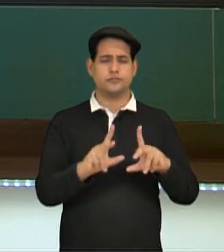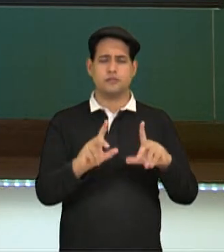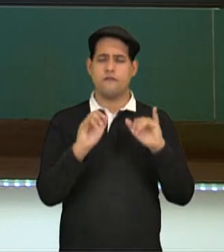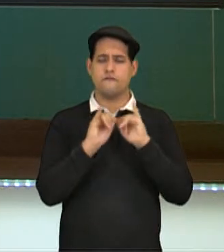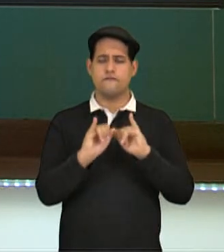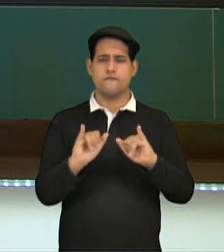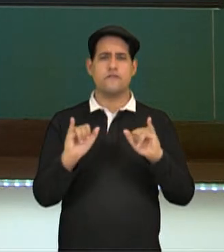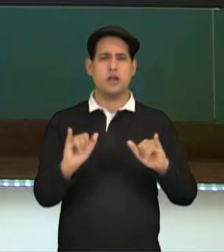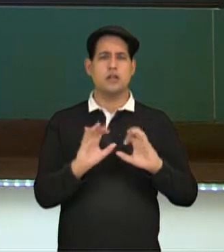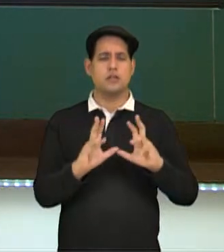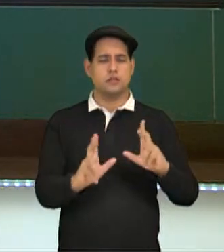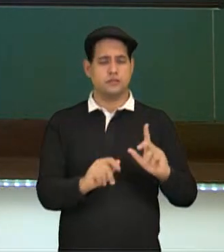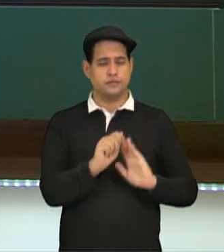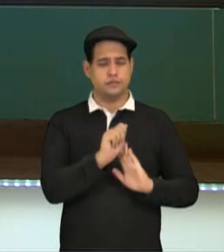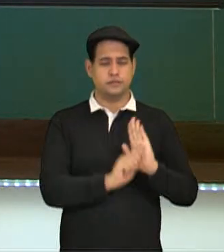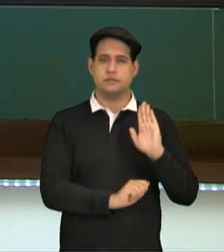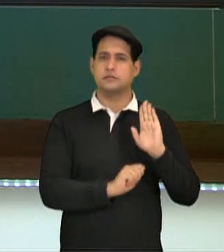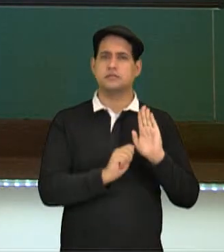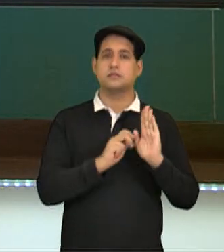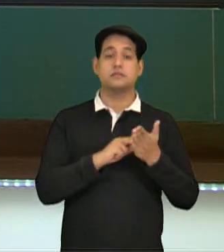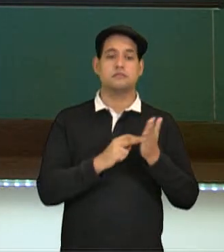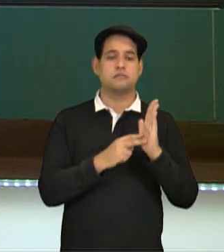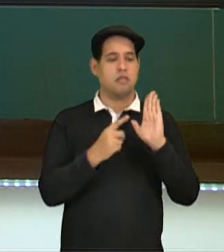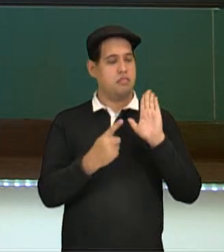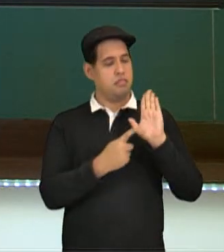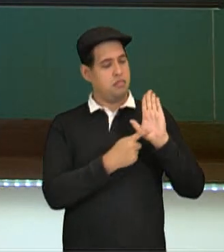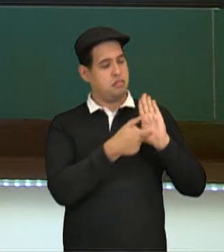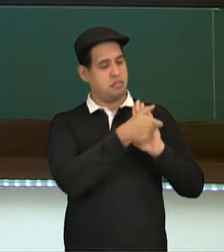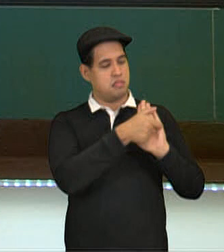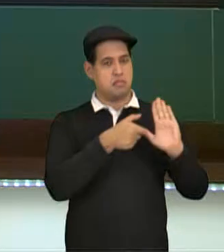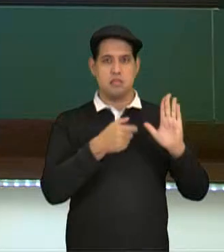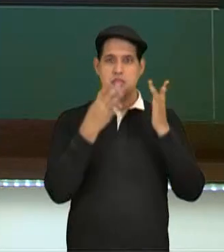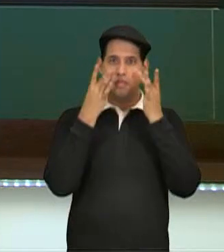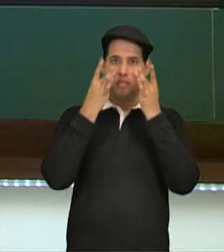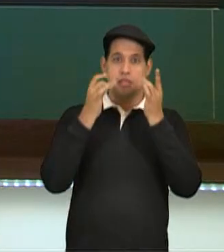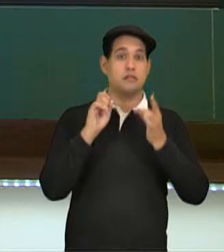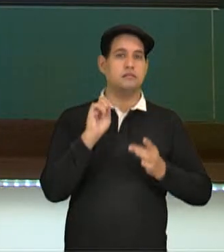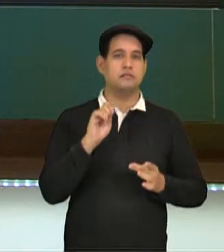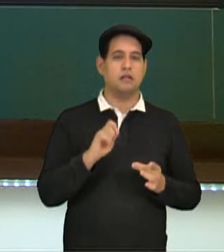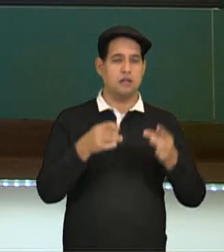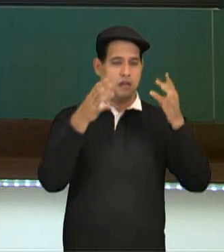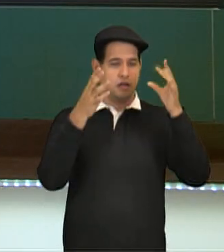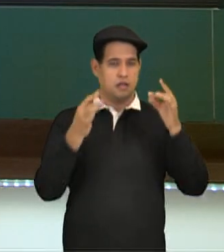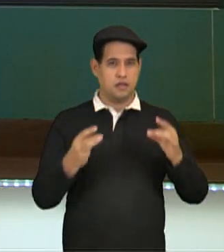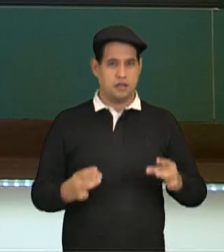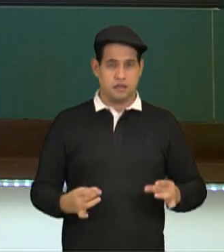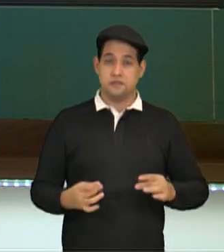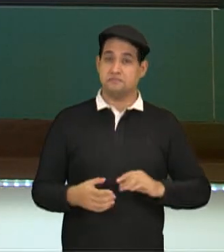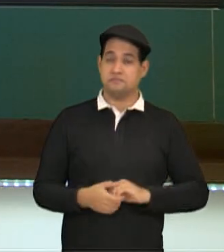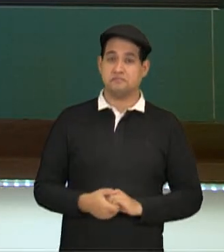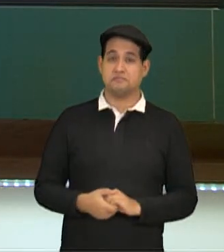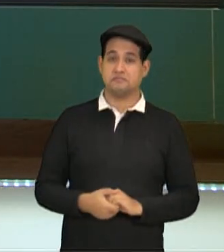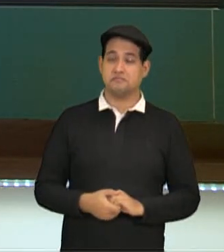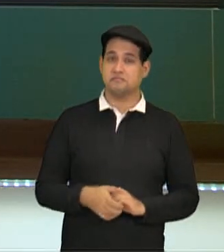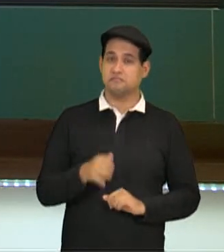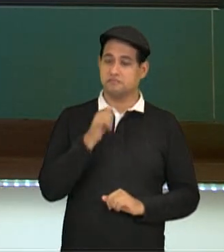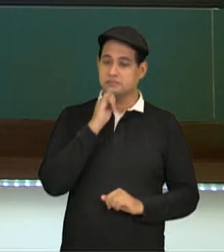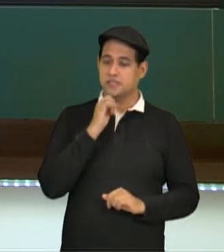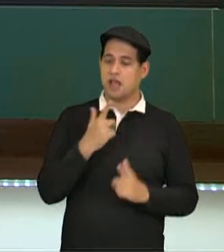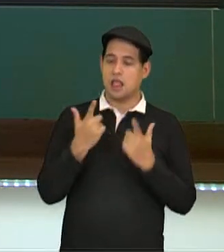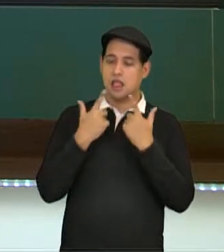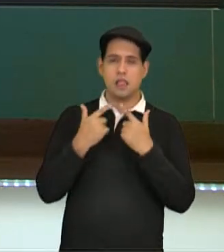enunciado, dentro de um texto, é destacar, chamar a atenção para essas expressões, né? Na linguagem